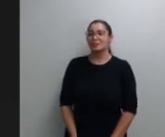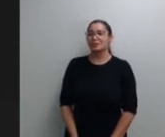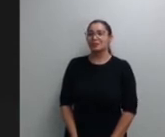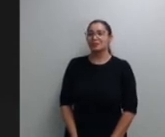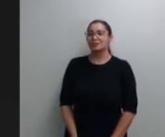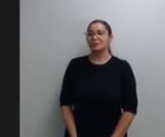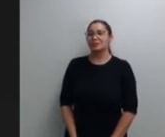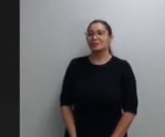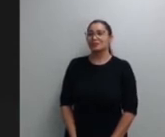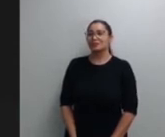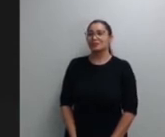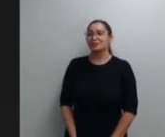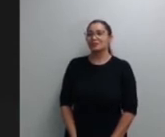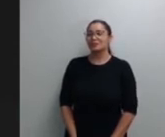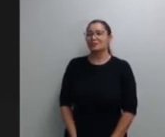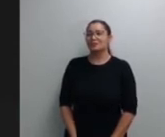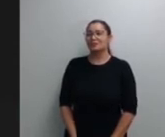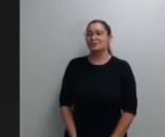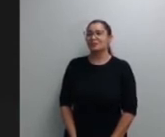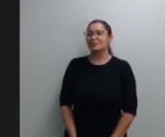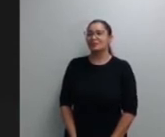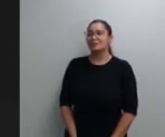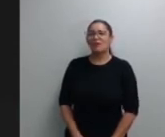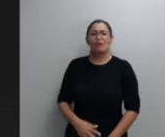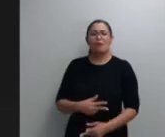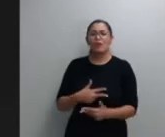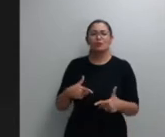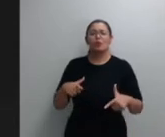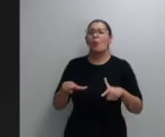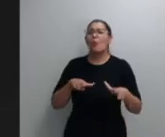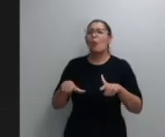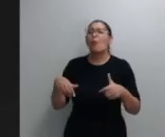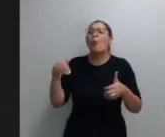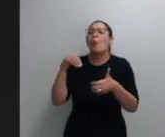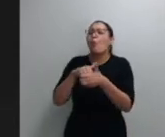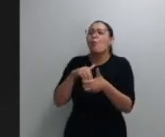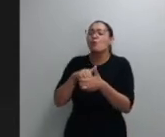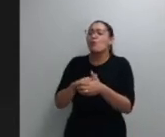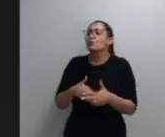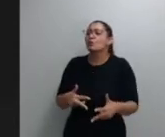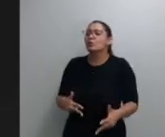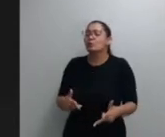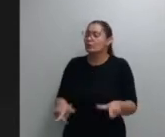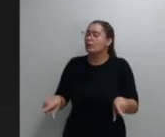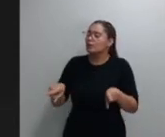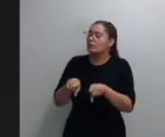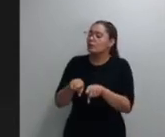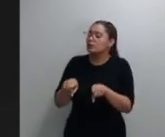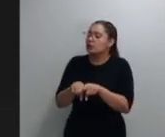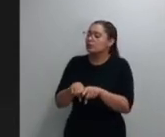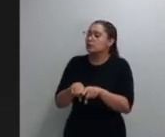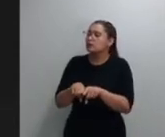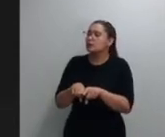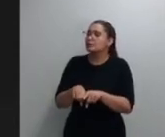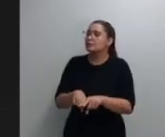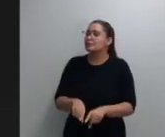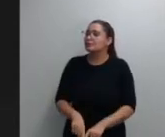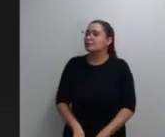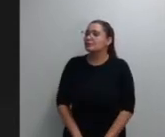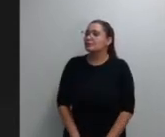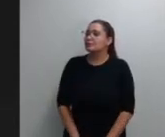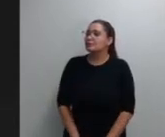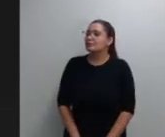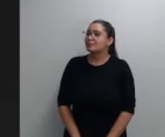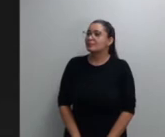veras estarecedores o voto vossa excelência como centro também extremamente preciso